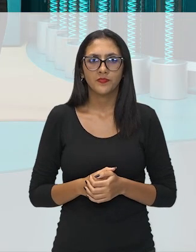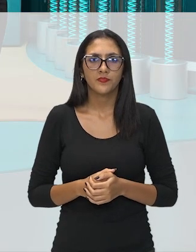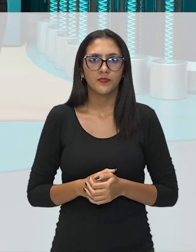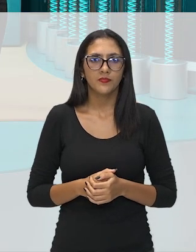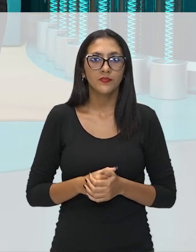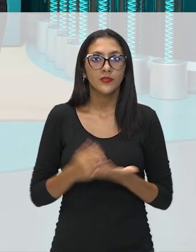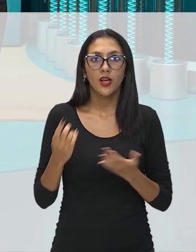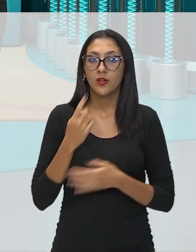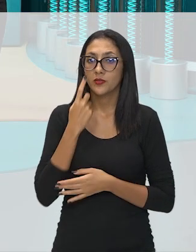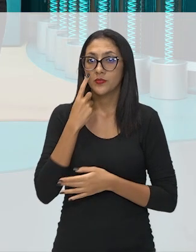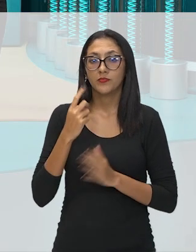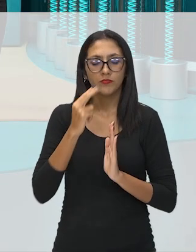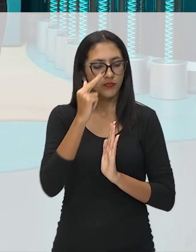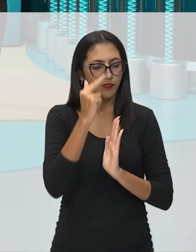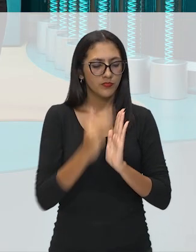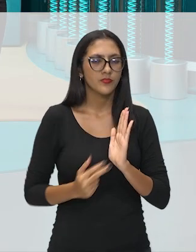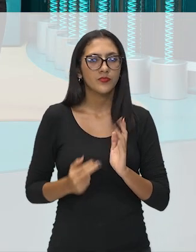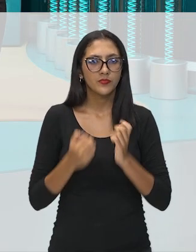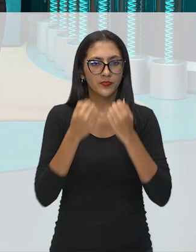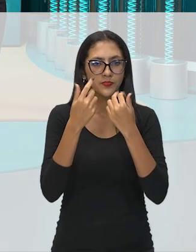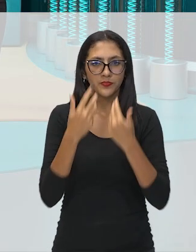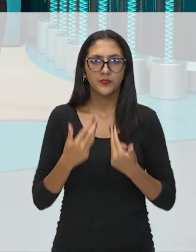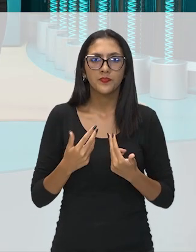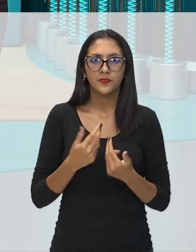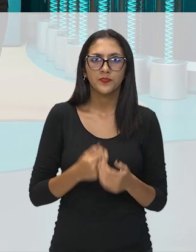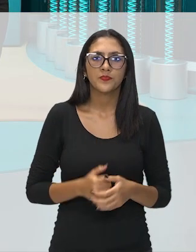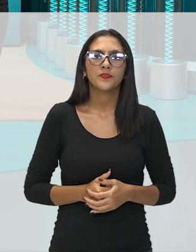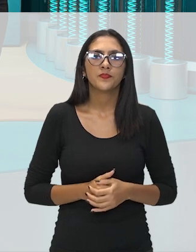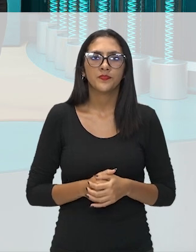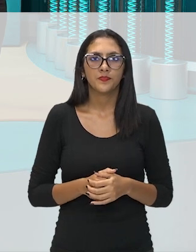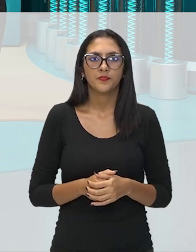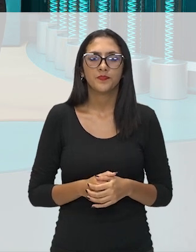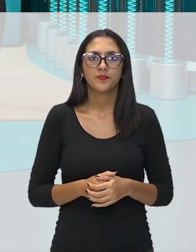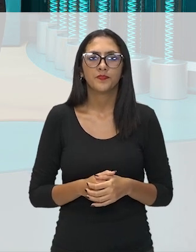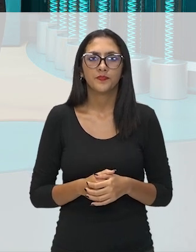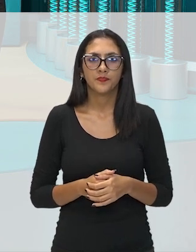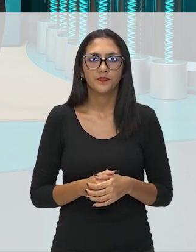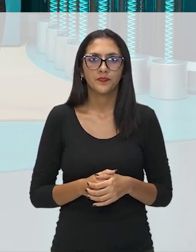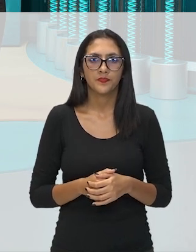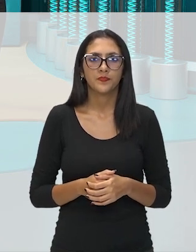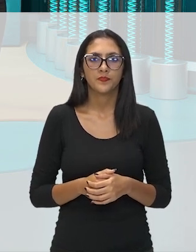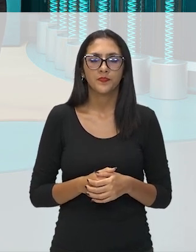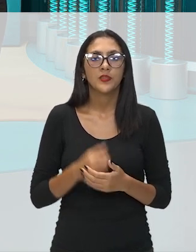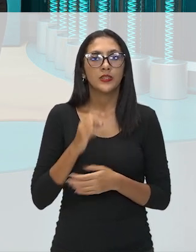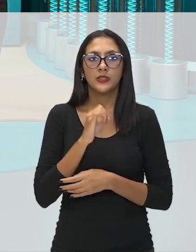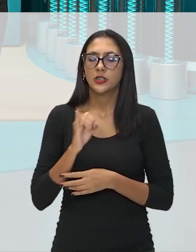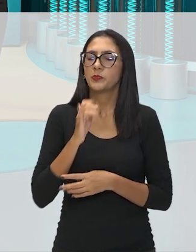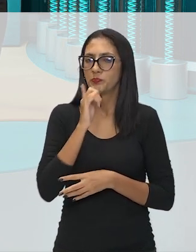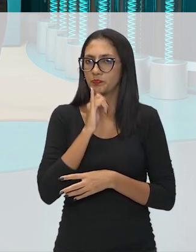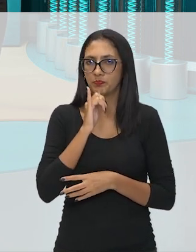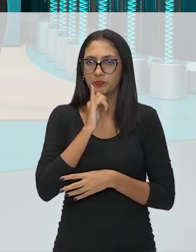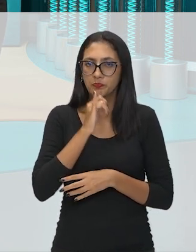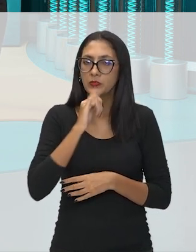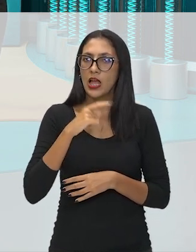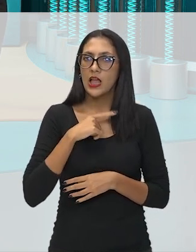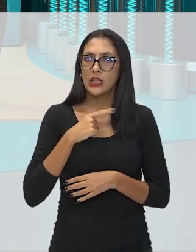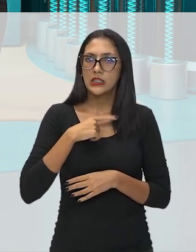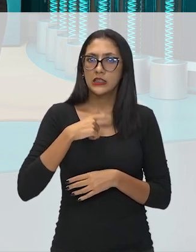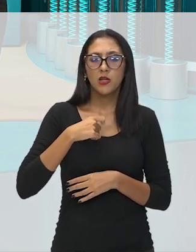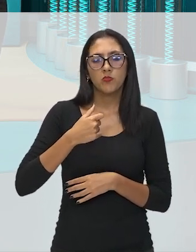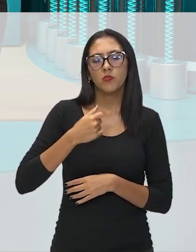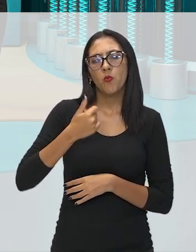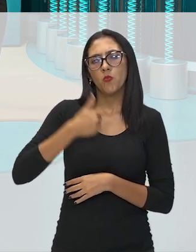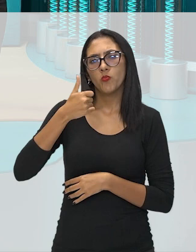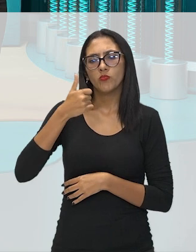past continuous e o simple past, né? Vejam que quando nós temos duas ações no